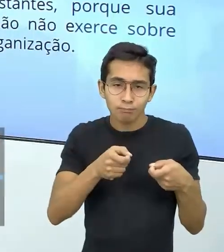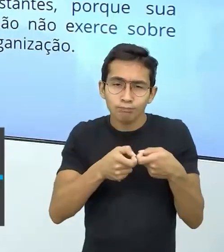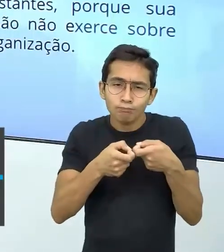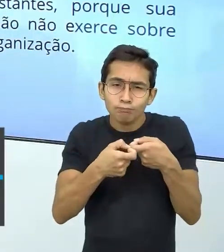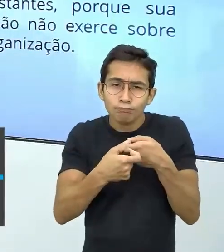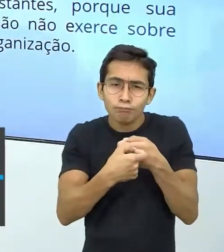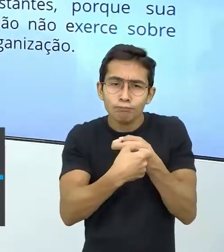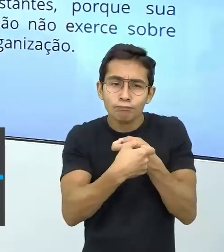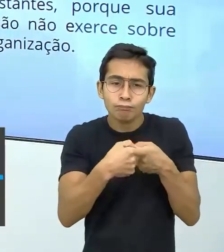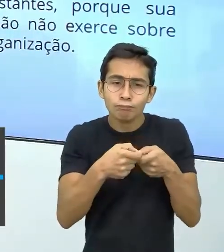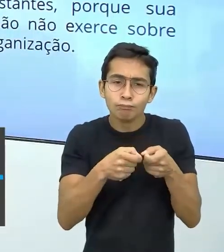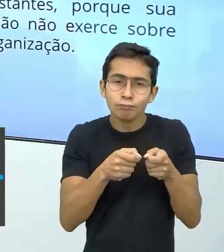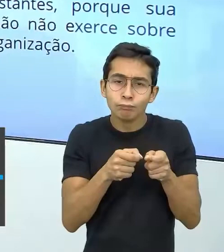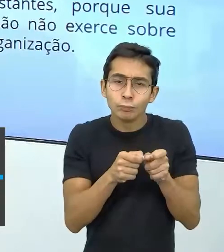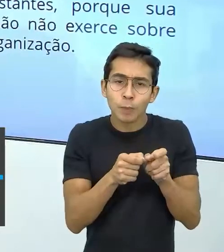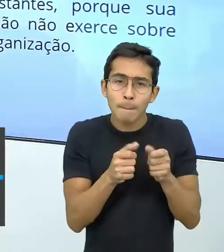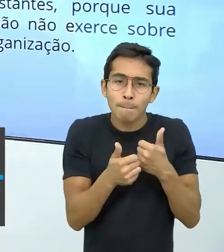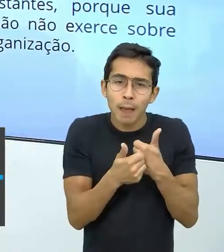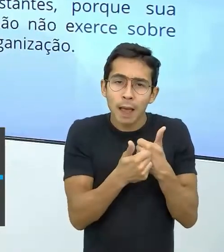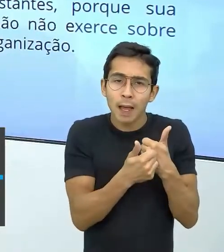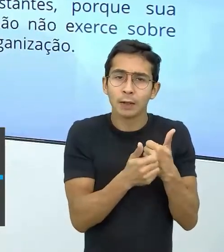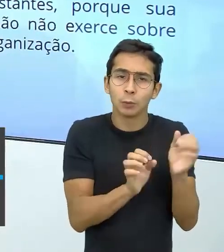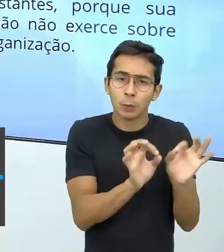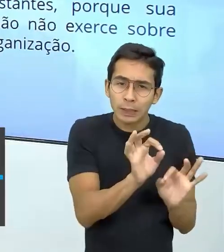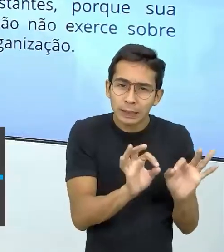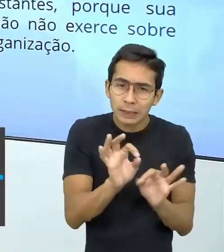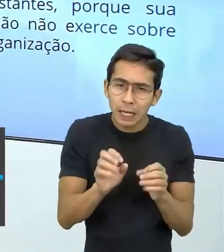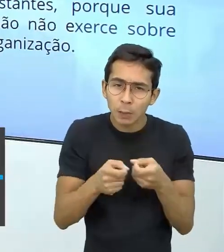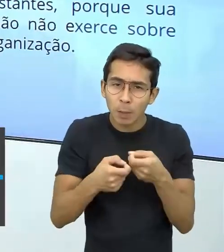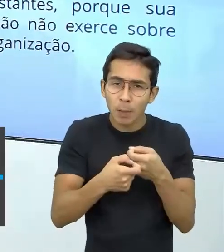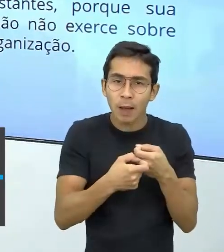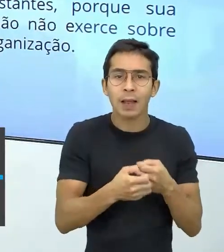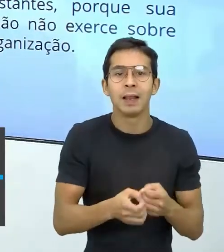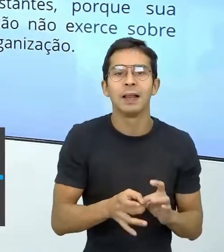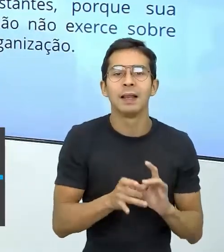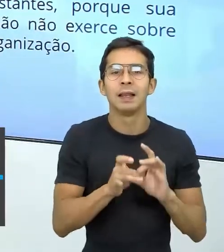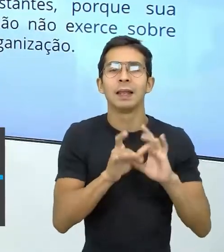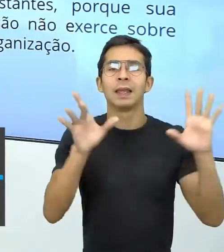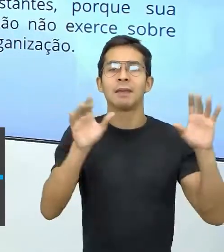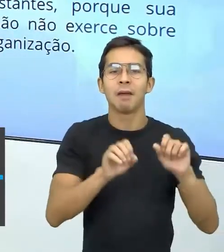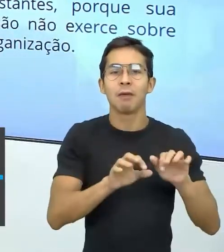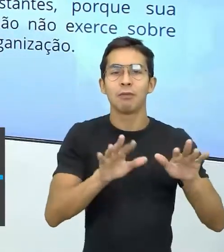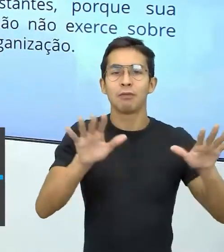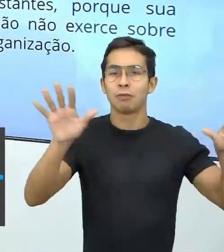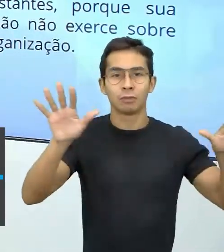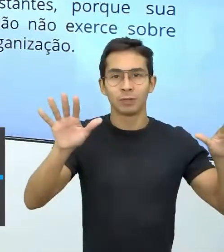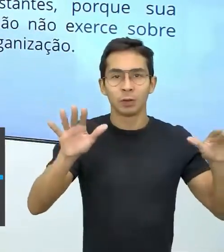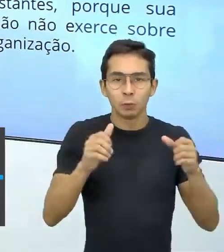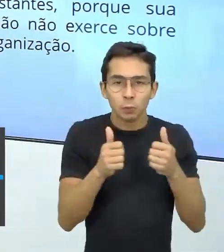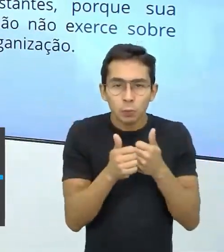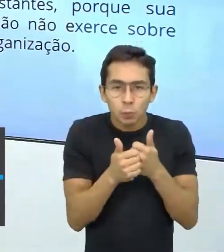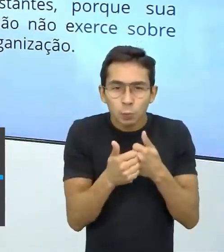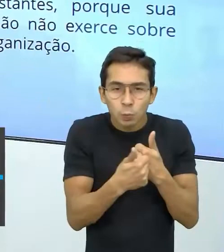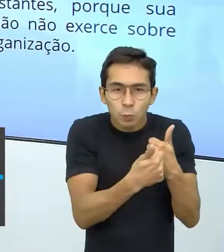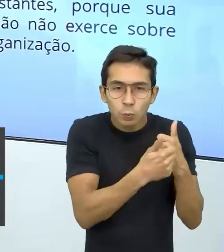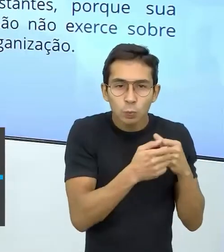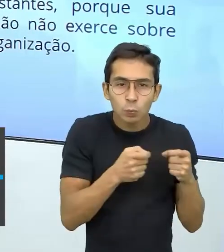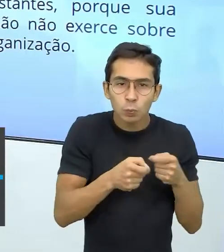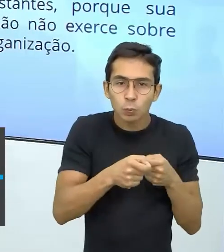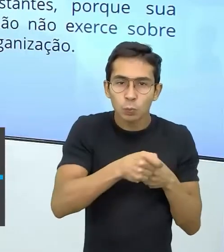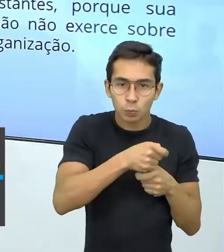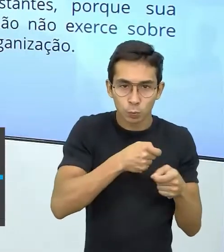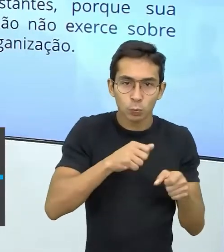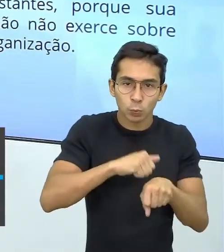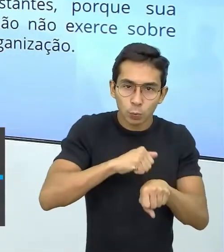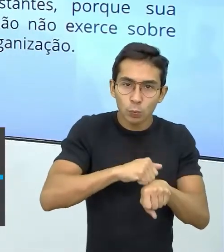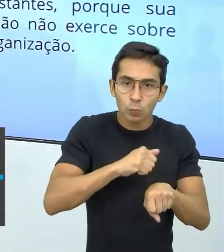muito organizadas e elas não têm muita liberdade, né, no meu sistema. Então não tem como eu medir isso. Toda vez que